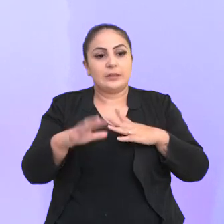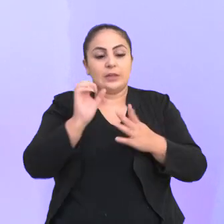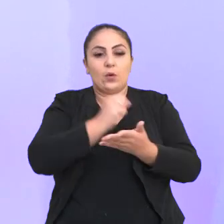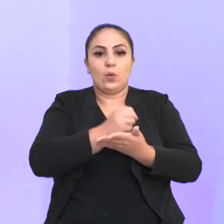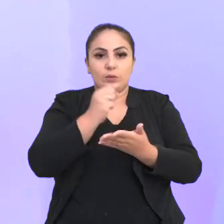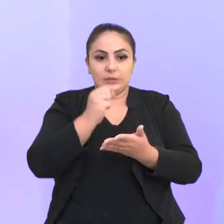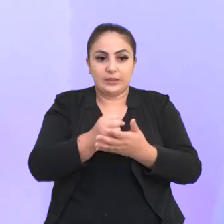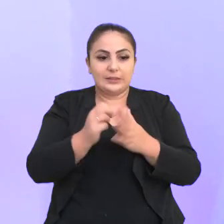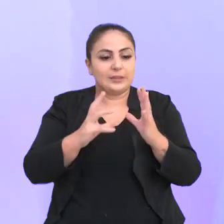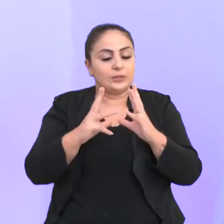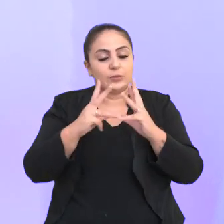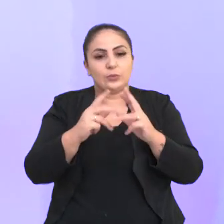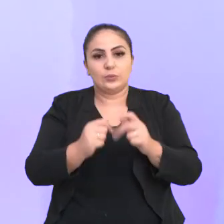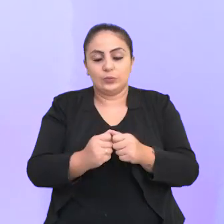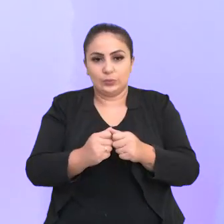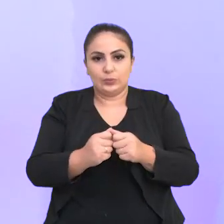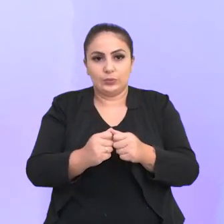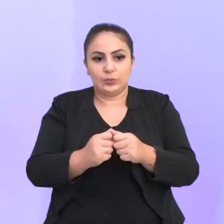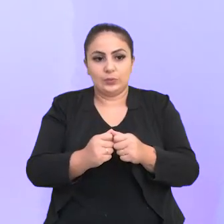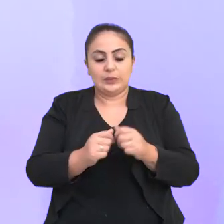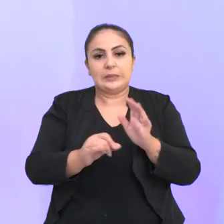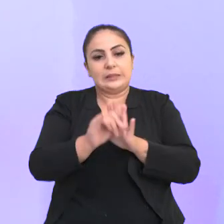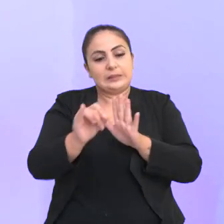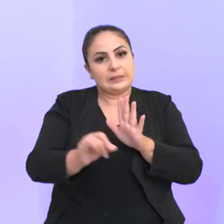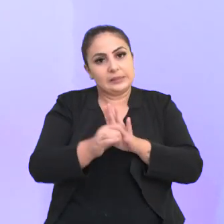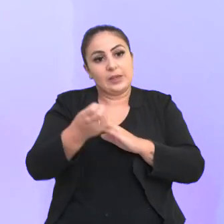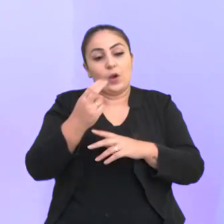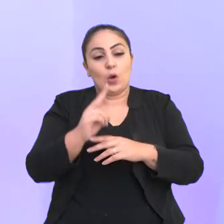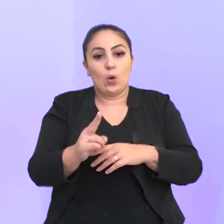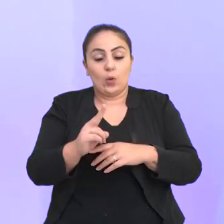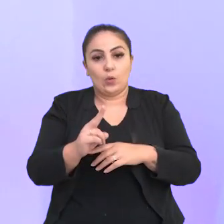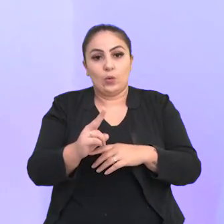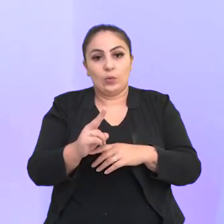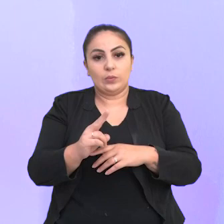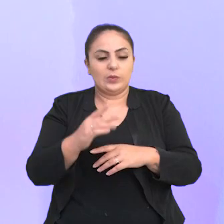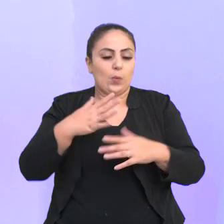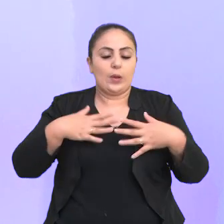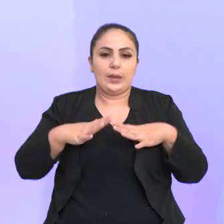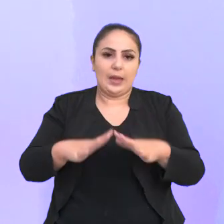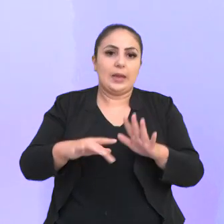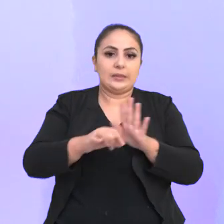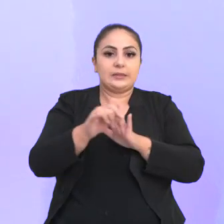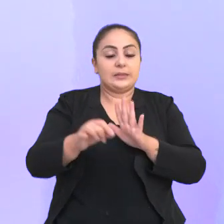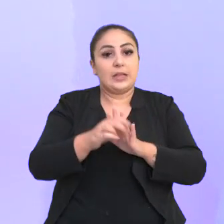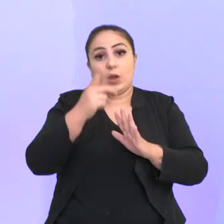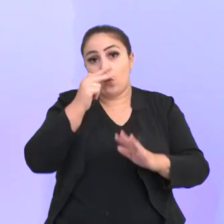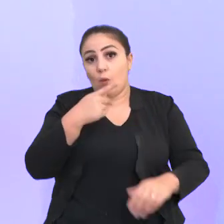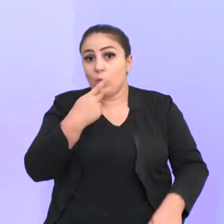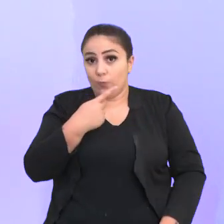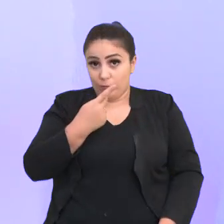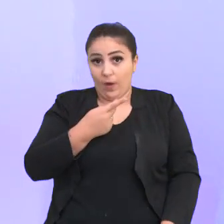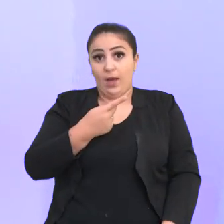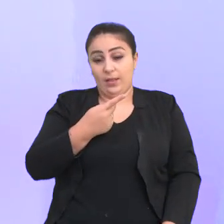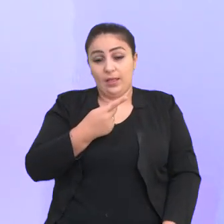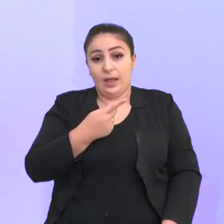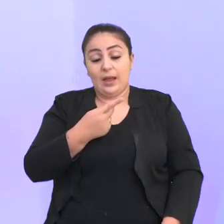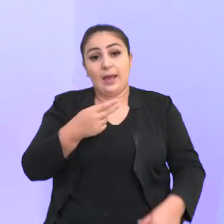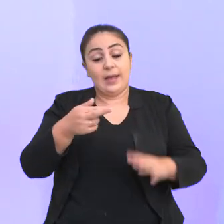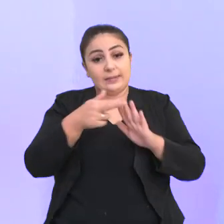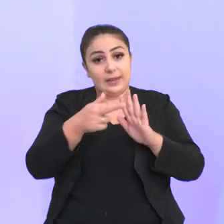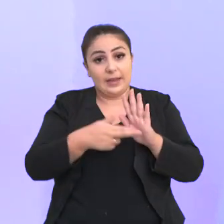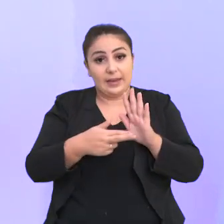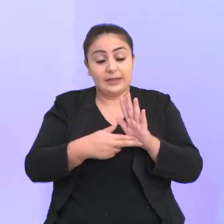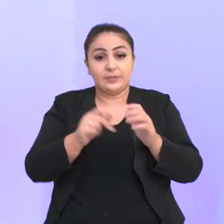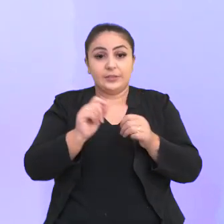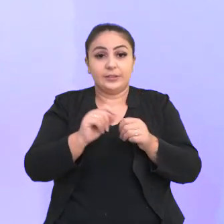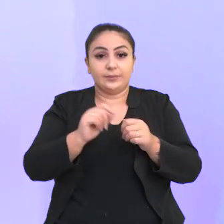viabilizado e contratado mediante licitações ou dispensa de licitação, como prevê a medida provisória